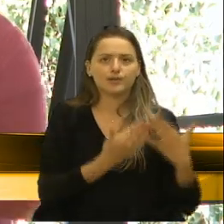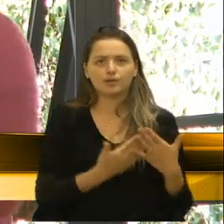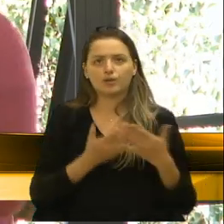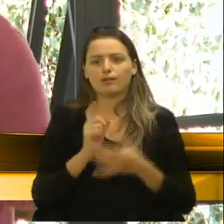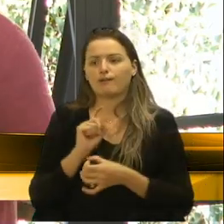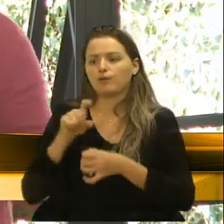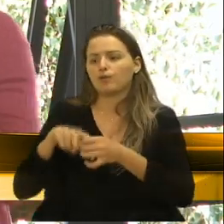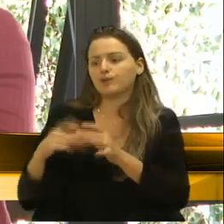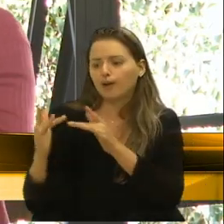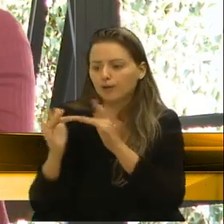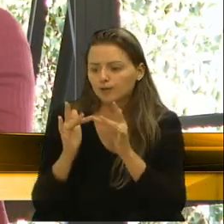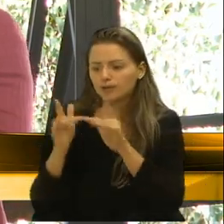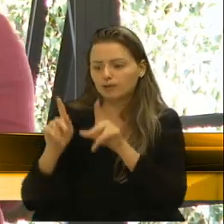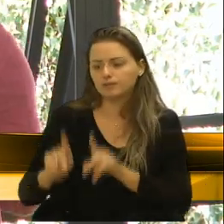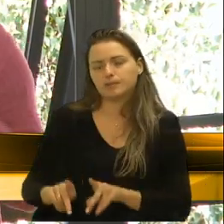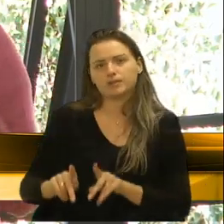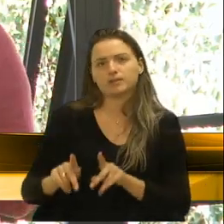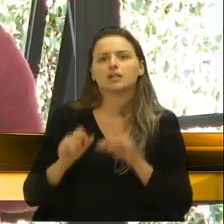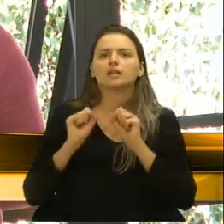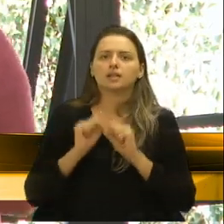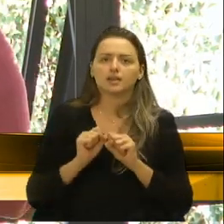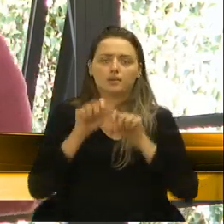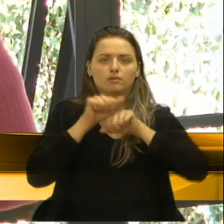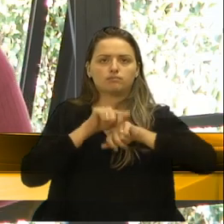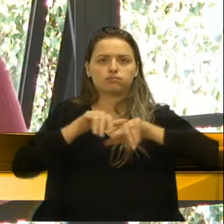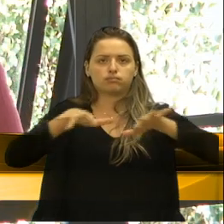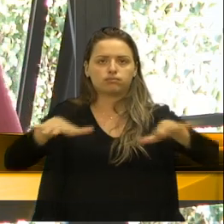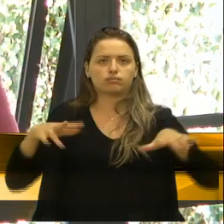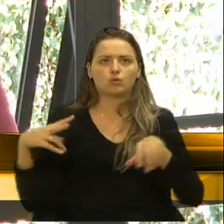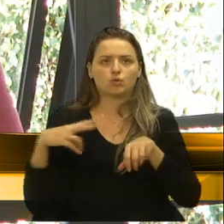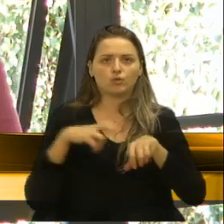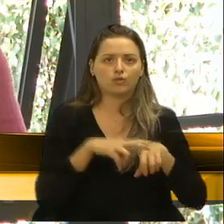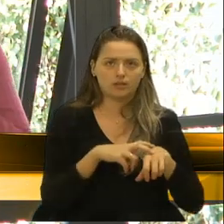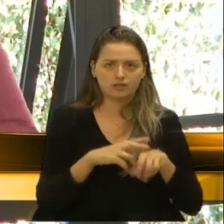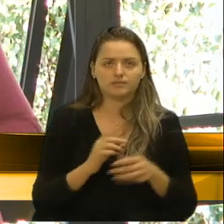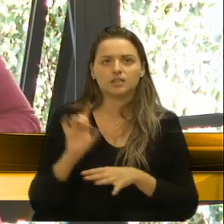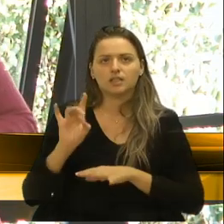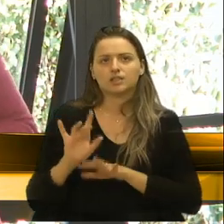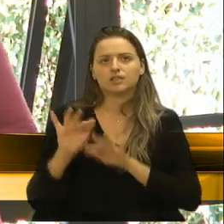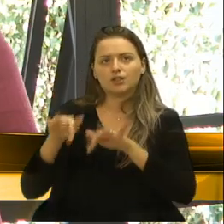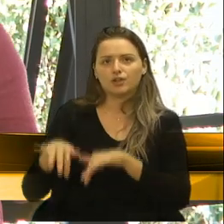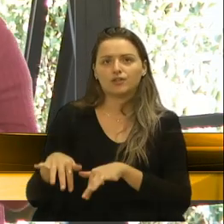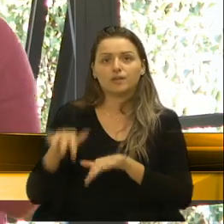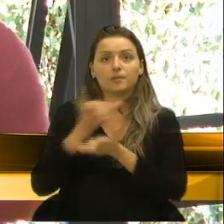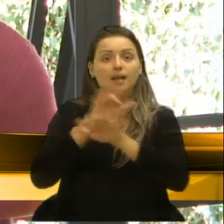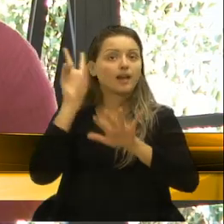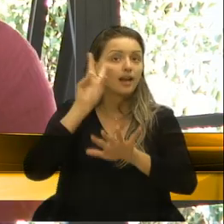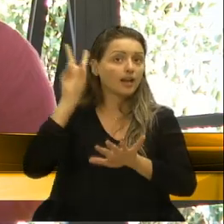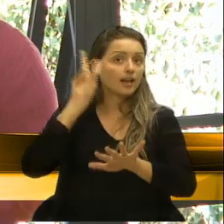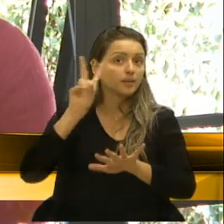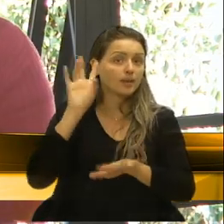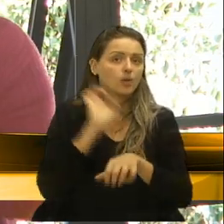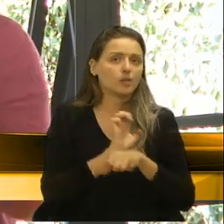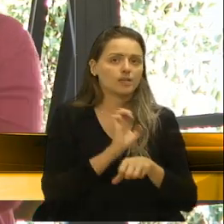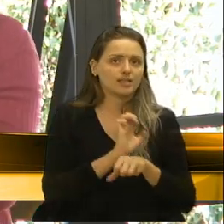de contágio, que pode, sim, disseminar o vírus. Então, para finalizar, só para lembrar que o Estado do Rio Grande do